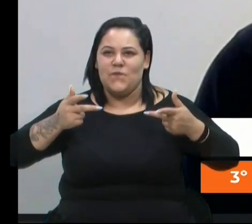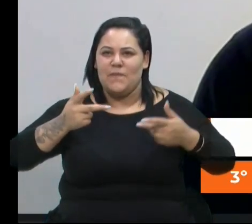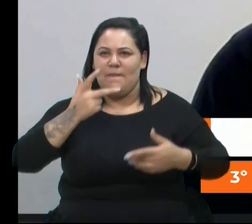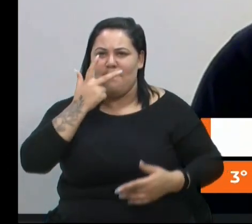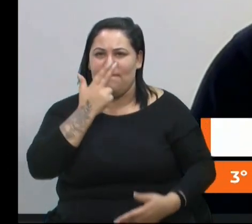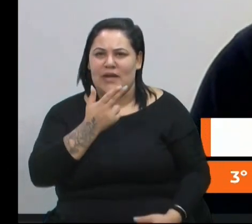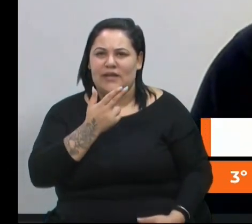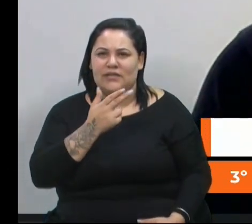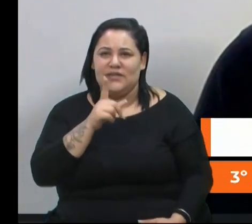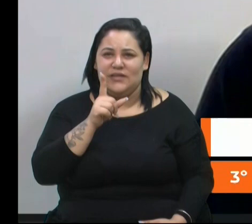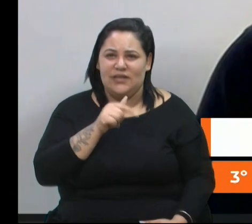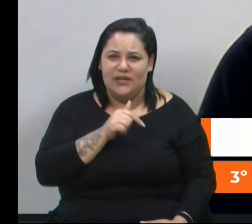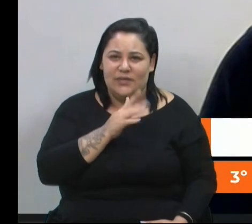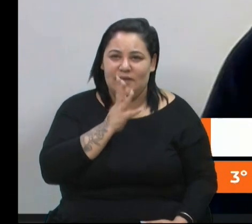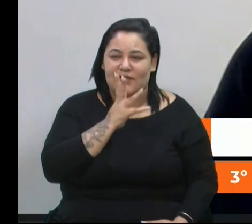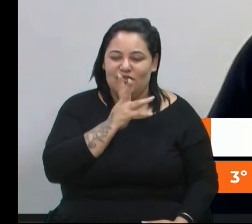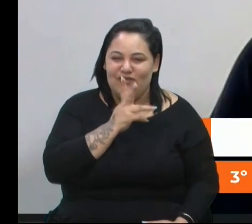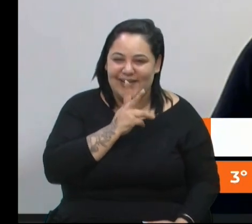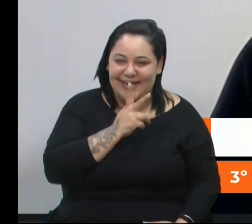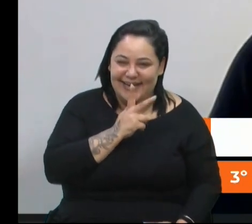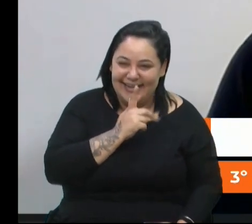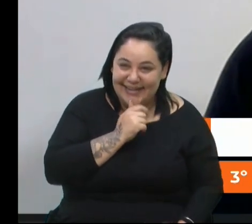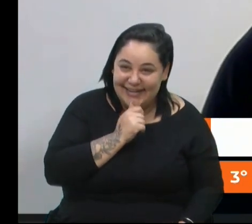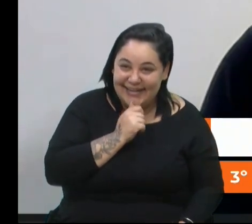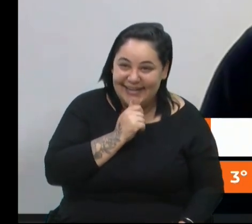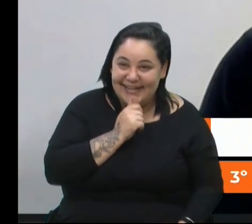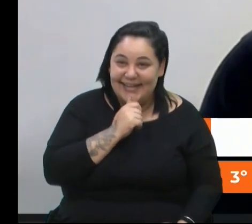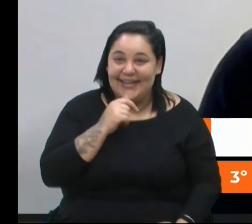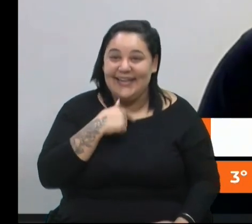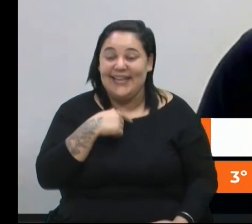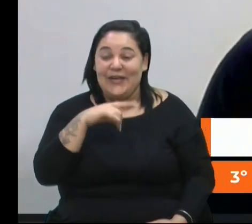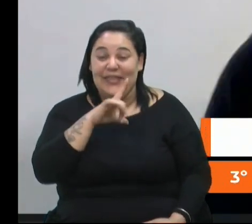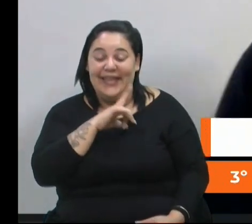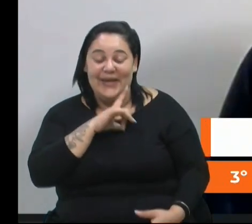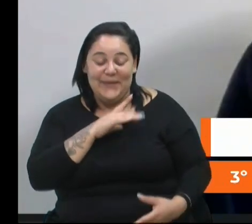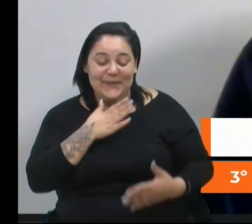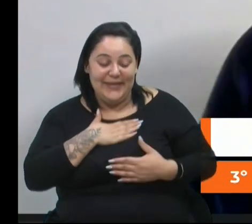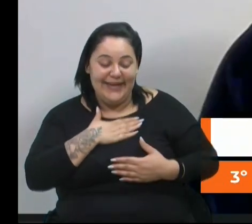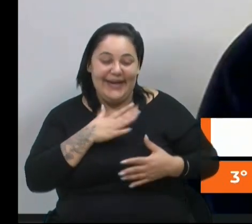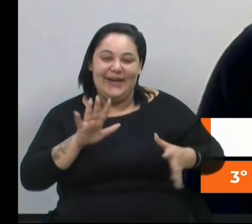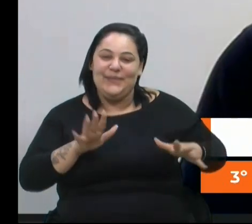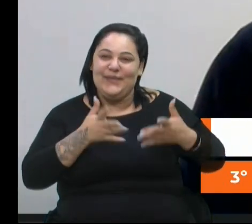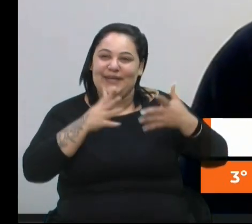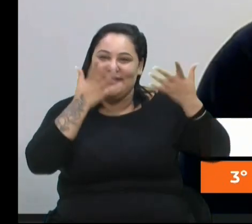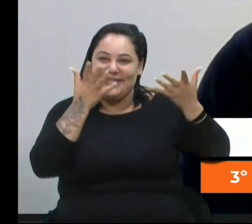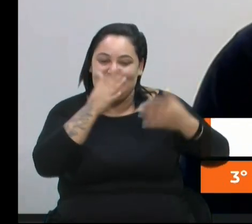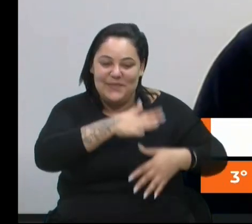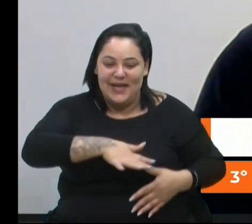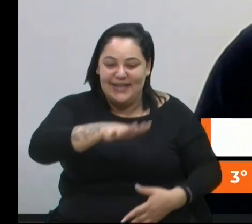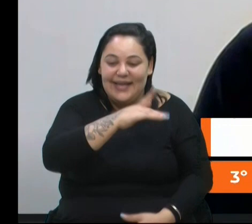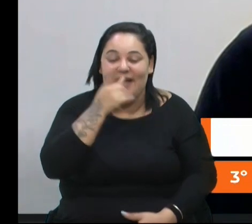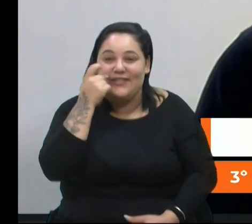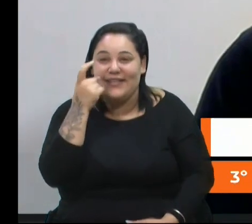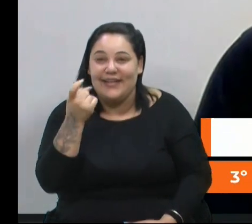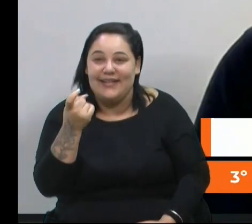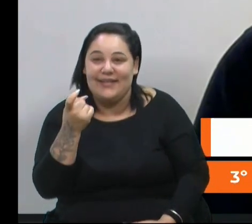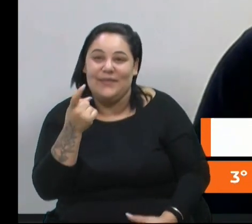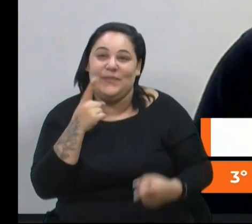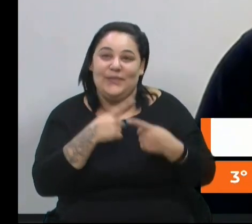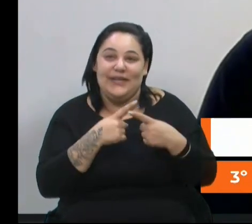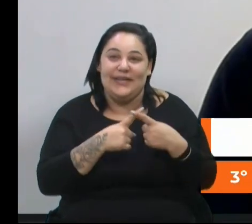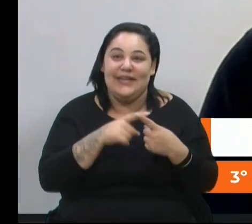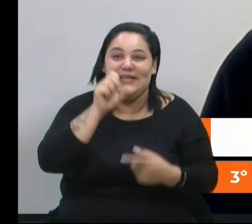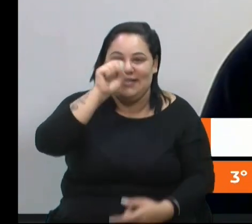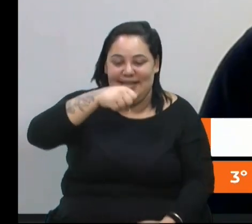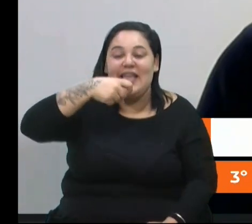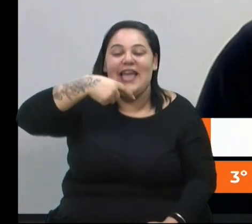pai é naturalmente lerdo e eu, como tenho a minha empolgação das minhas áreas de interesse, porque sim, eu